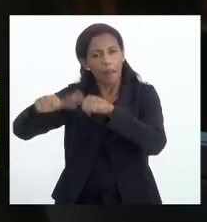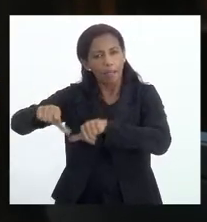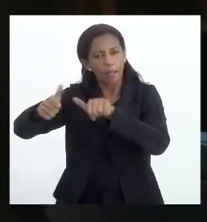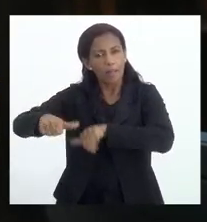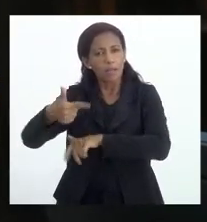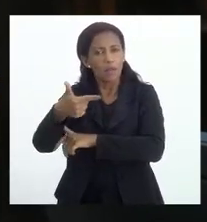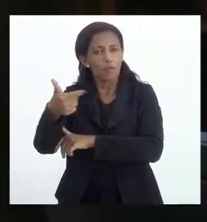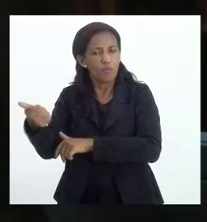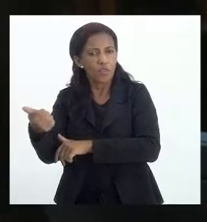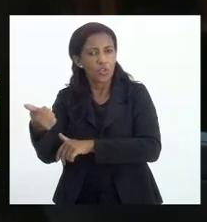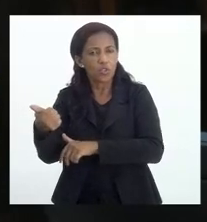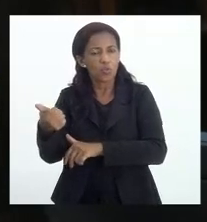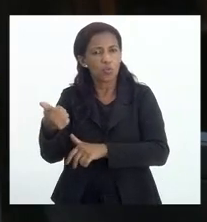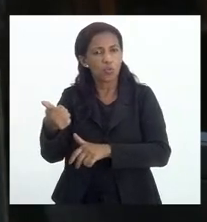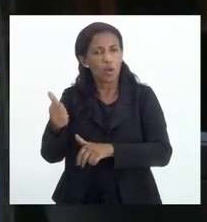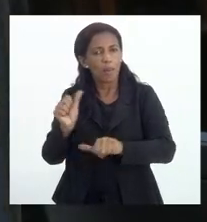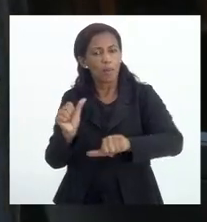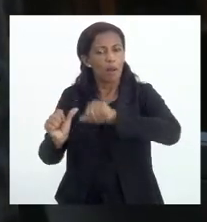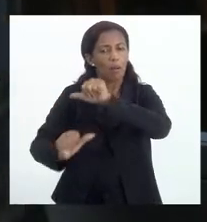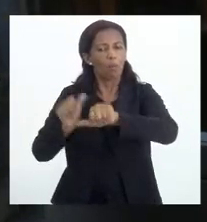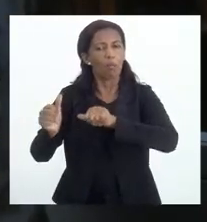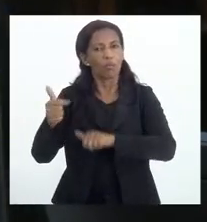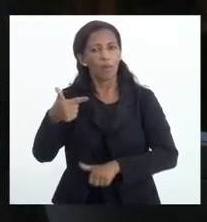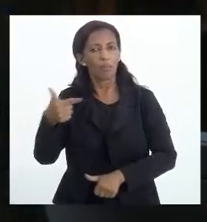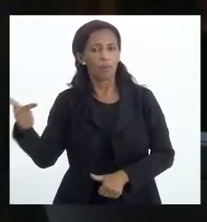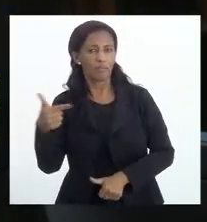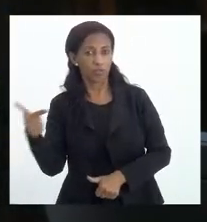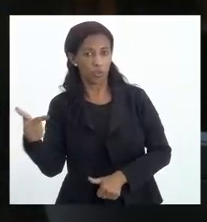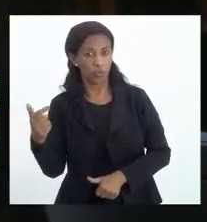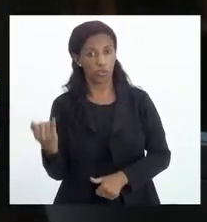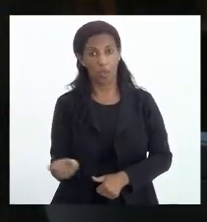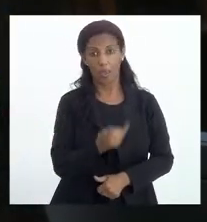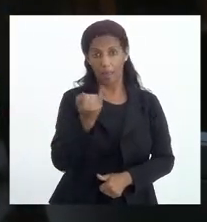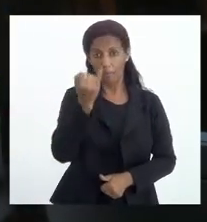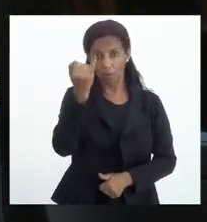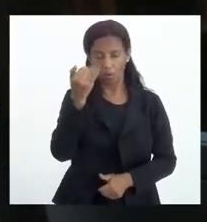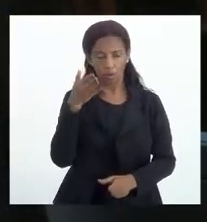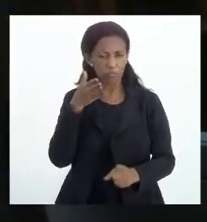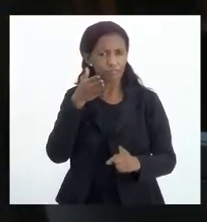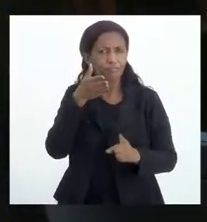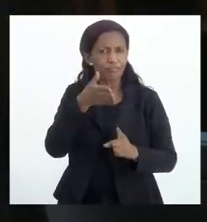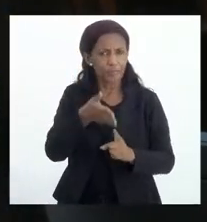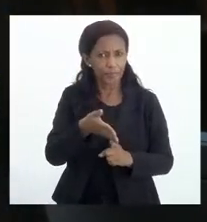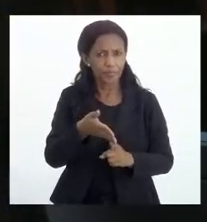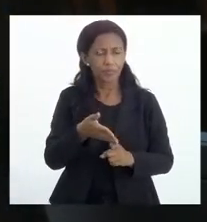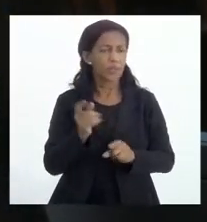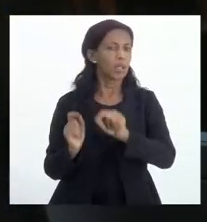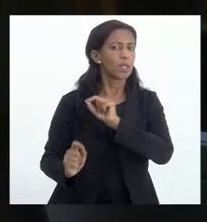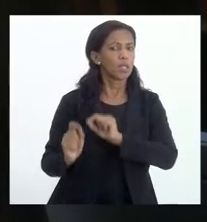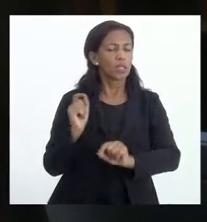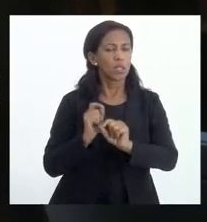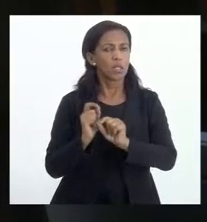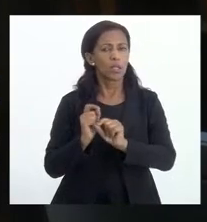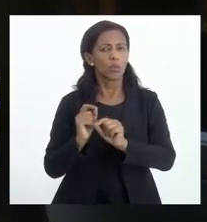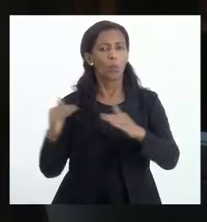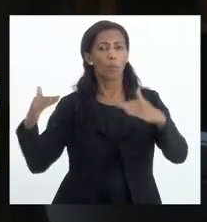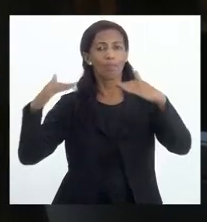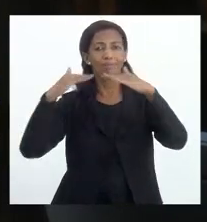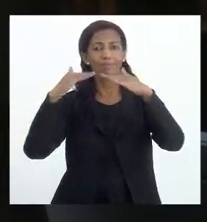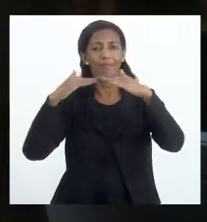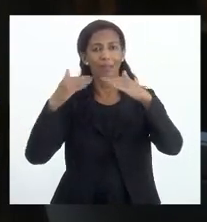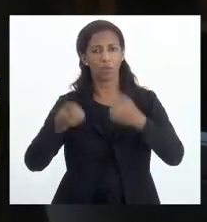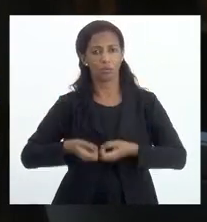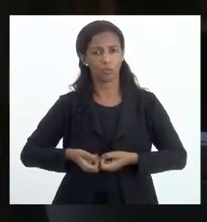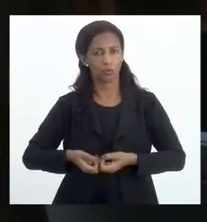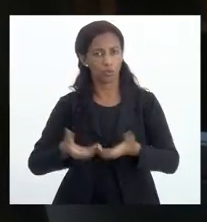e adequar isso ao longo de 22. É muito importante frisar que o que conta como teto de